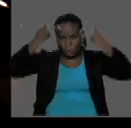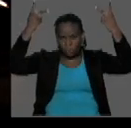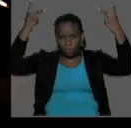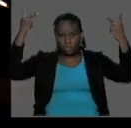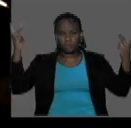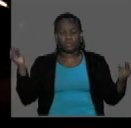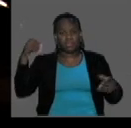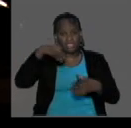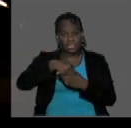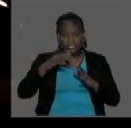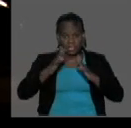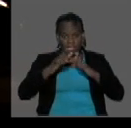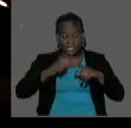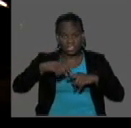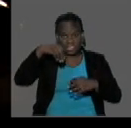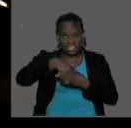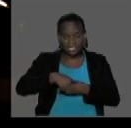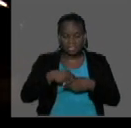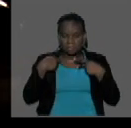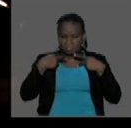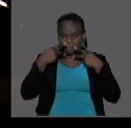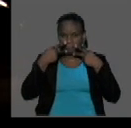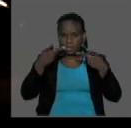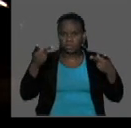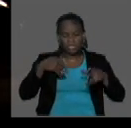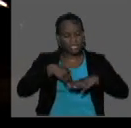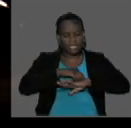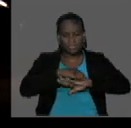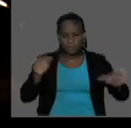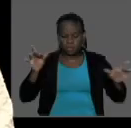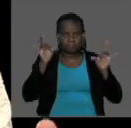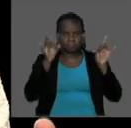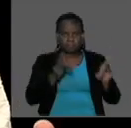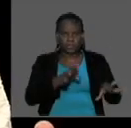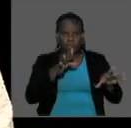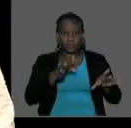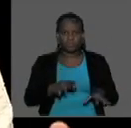escarcéu dentro do mosteiro, e naquele dia eu saio